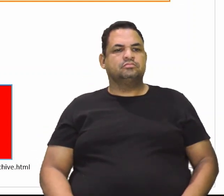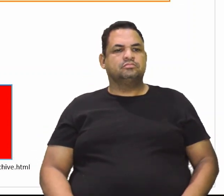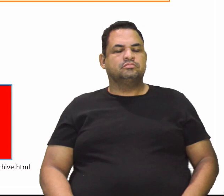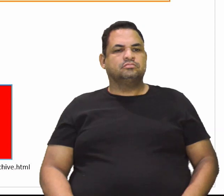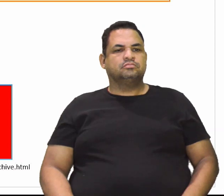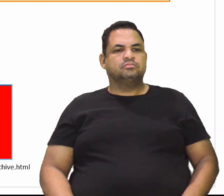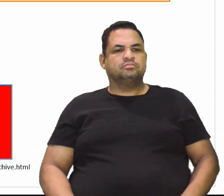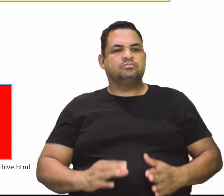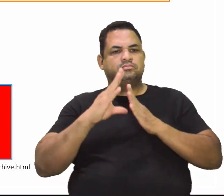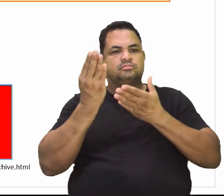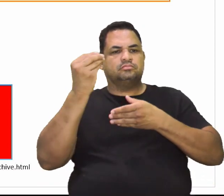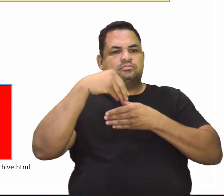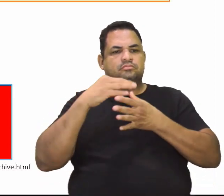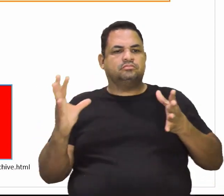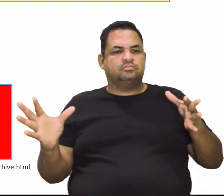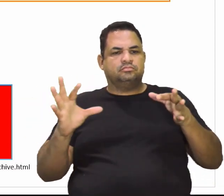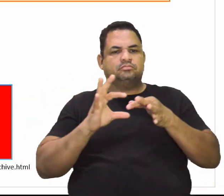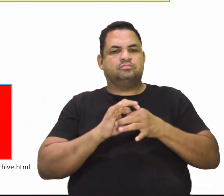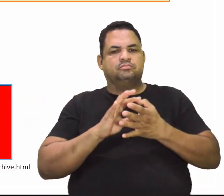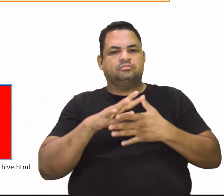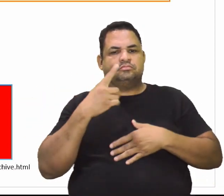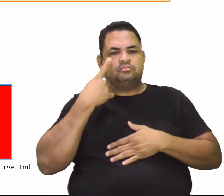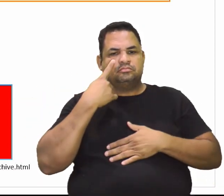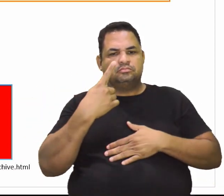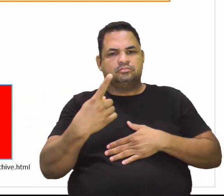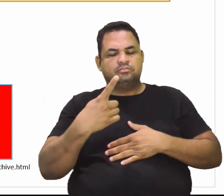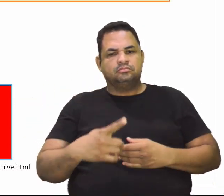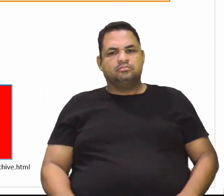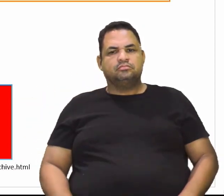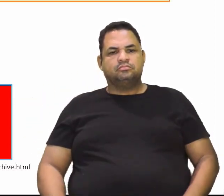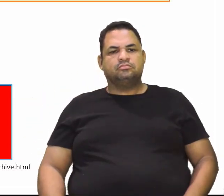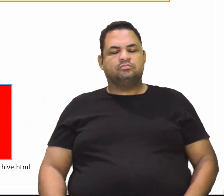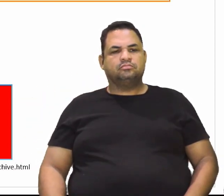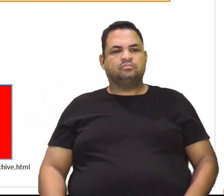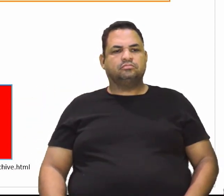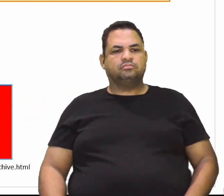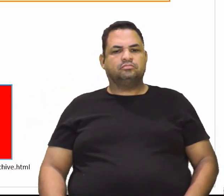nesse contexto, alunos. Observem vocês que